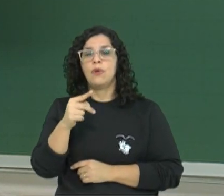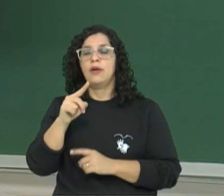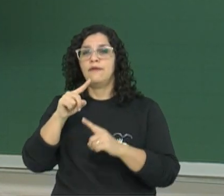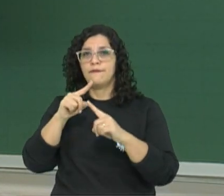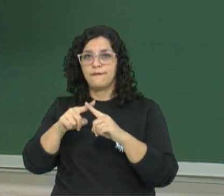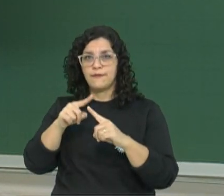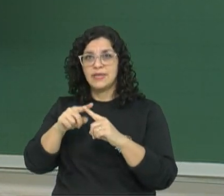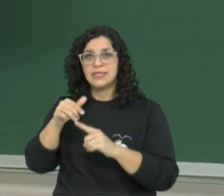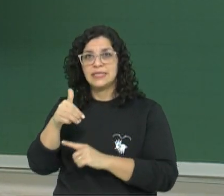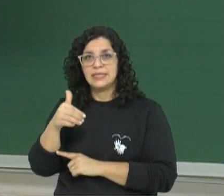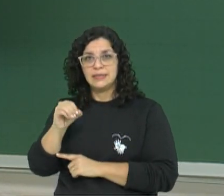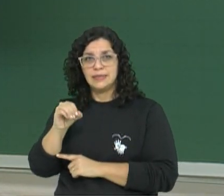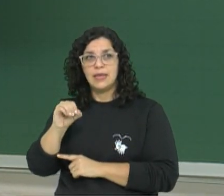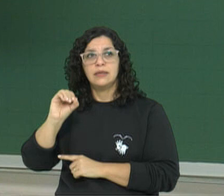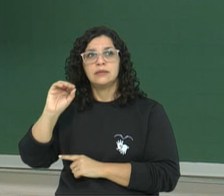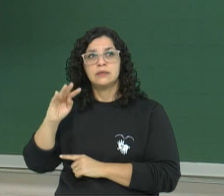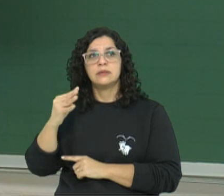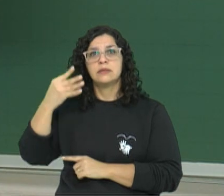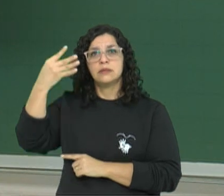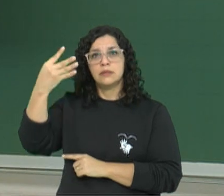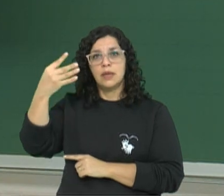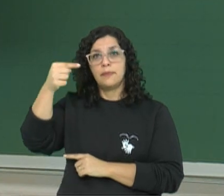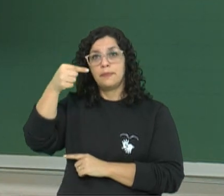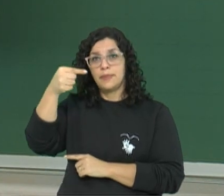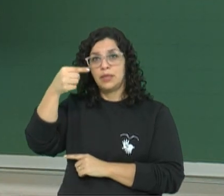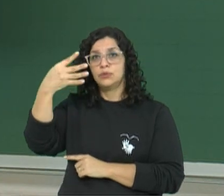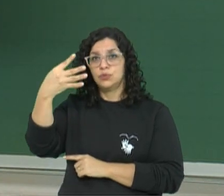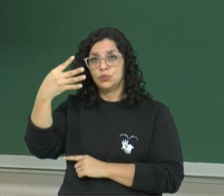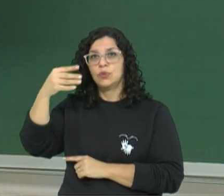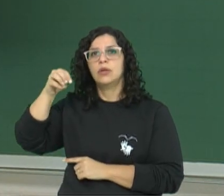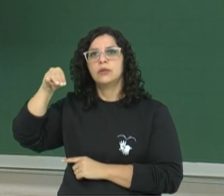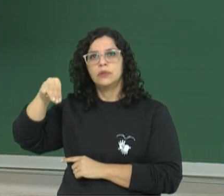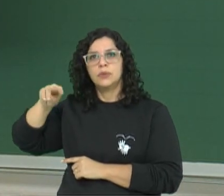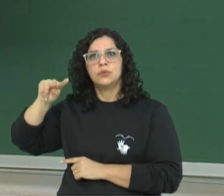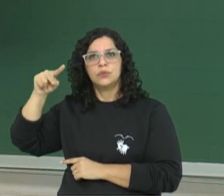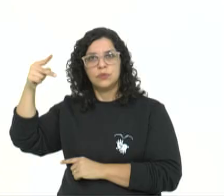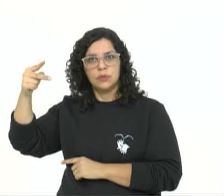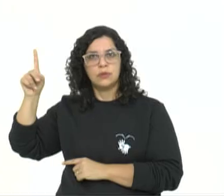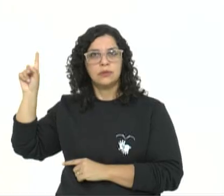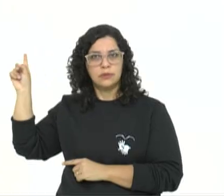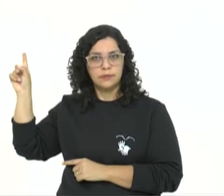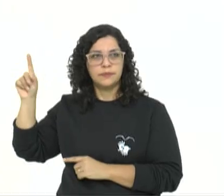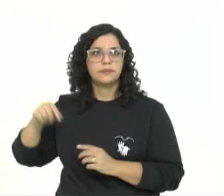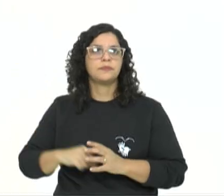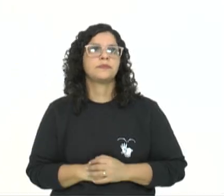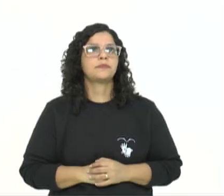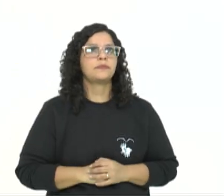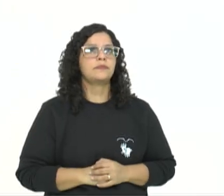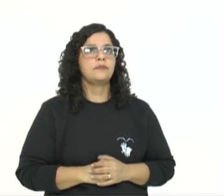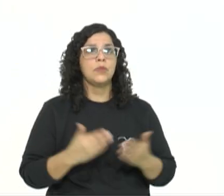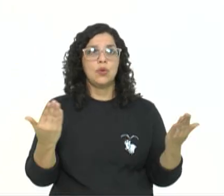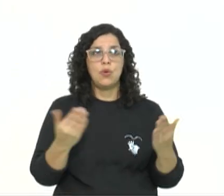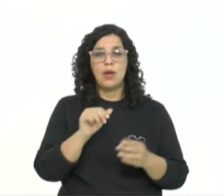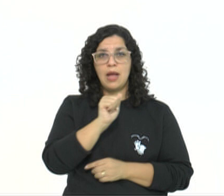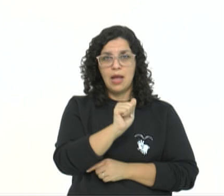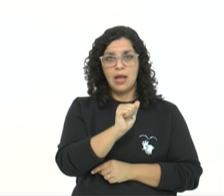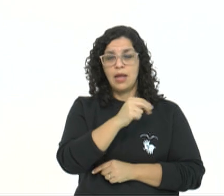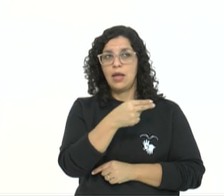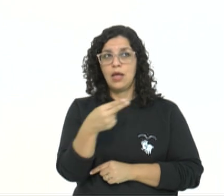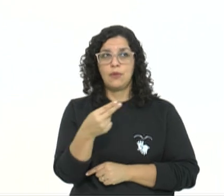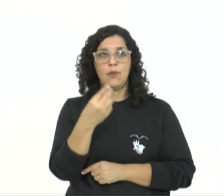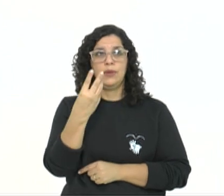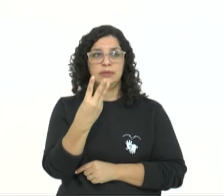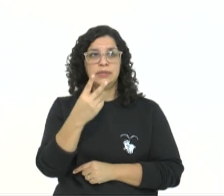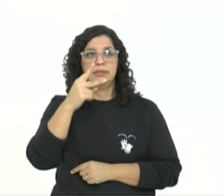eu substituir o centímetro quadrado, eu vou passar para 10 na menos 4 metro quadrado. Ou seja, a área,